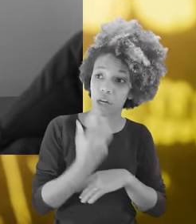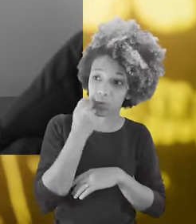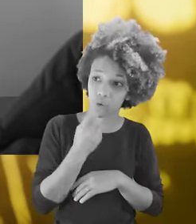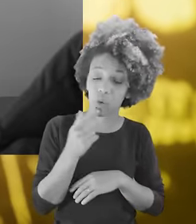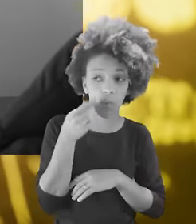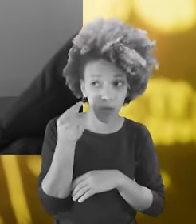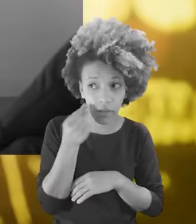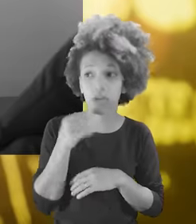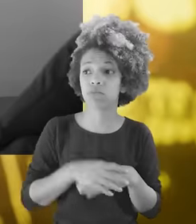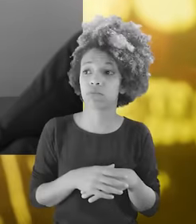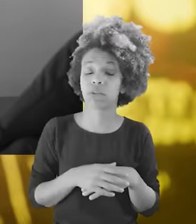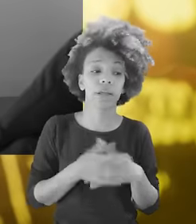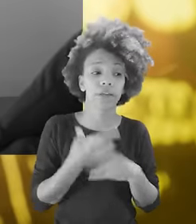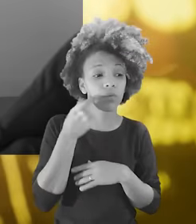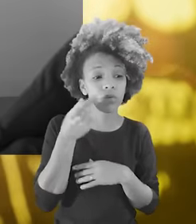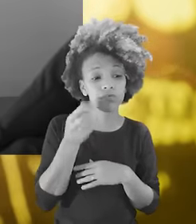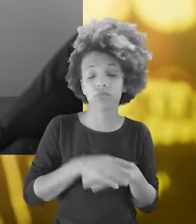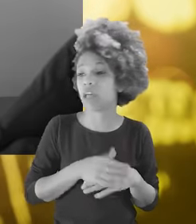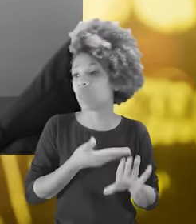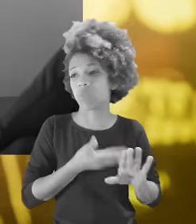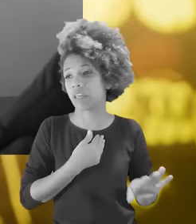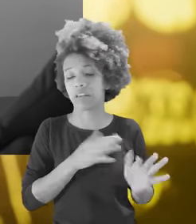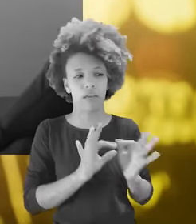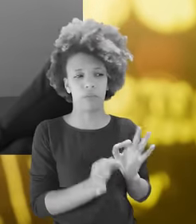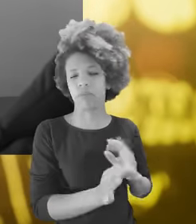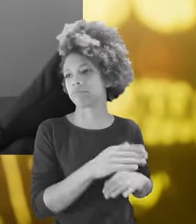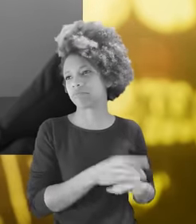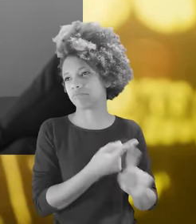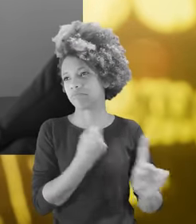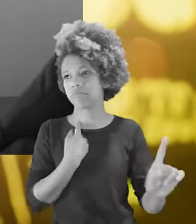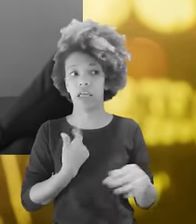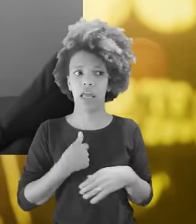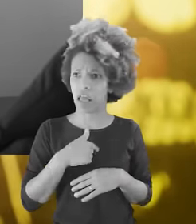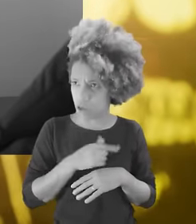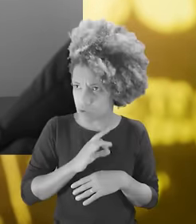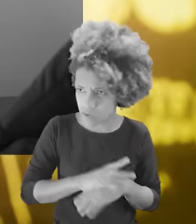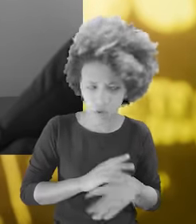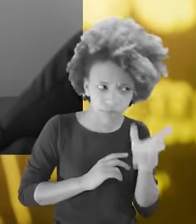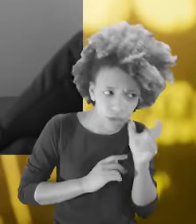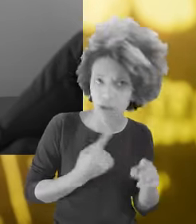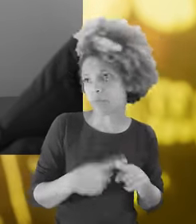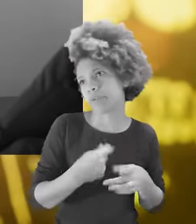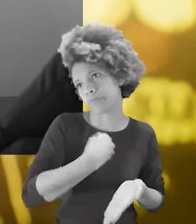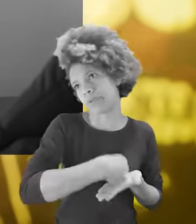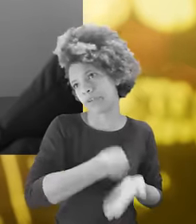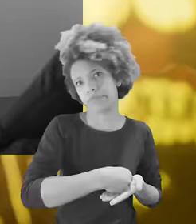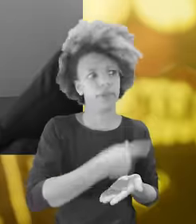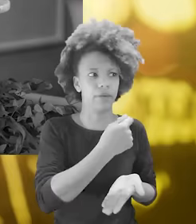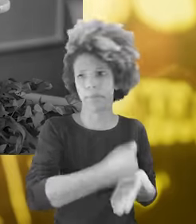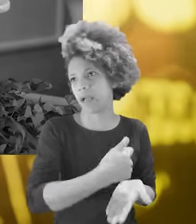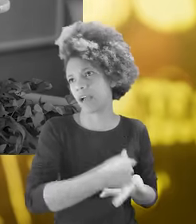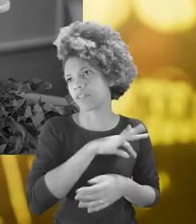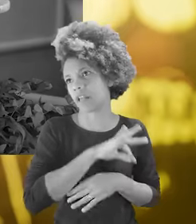e aí que tava preocupado que o gato não ficava perto dele entrava no ambiente o gato sair mas assim eu só ficava perto dele escutando porque eu era obrigada a querer me pagava